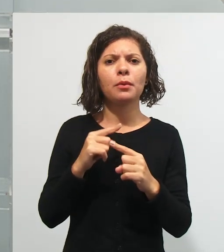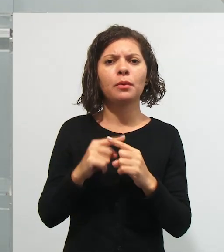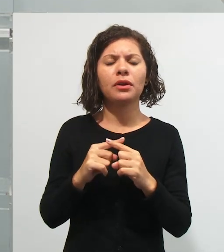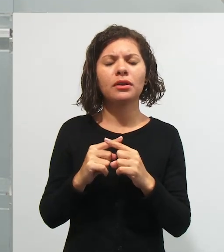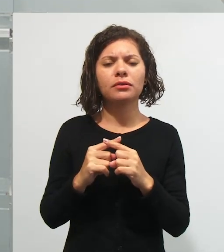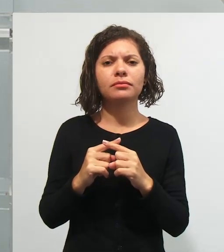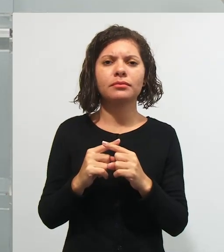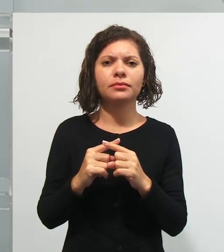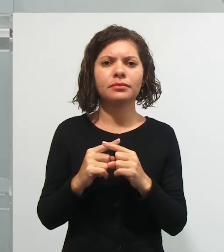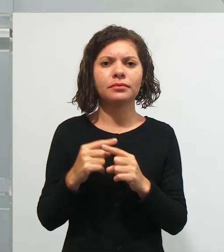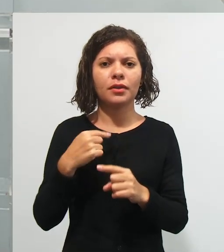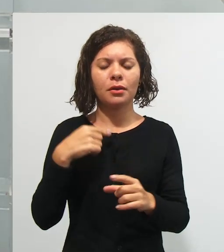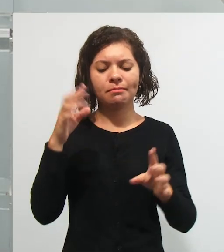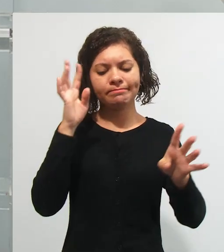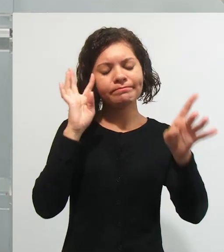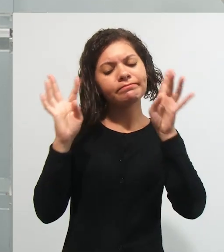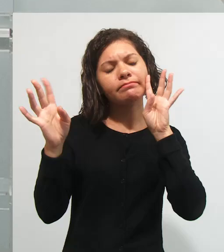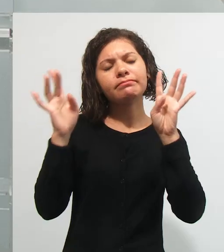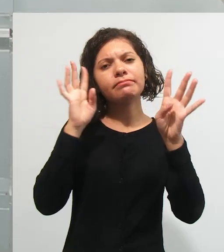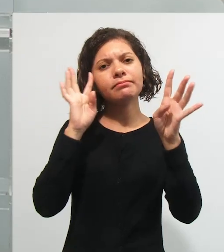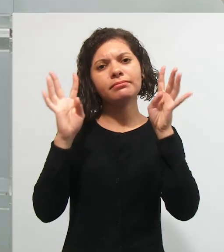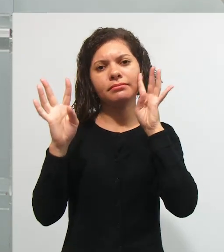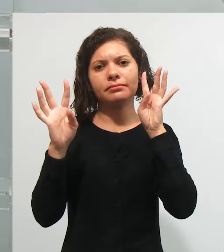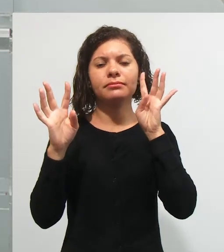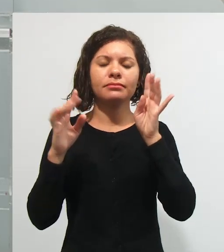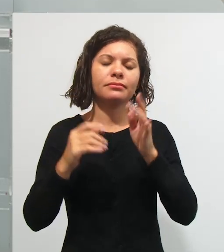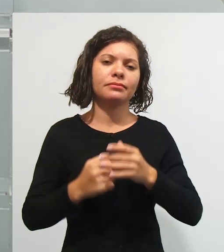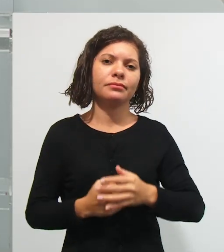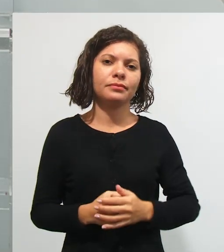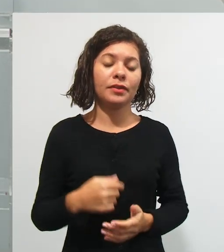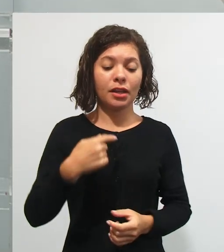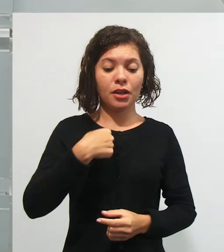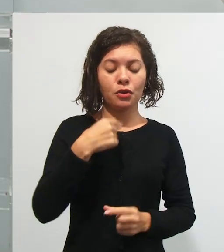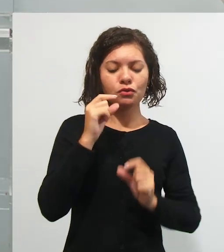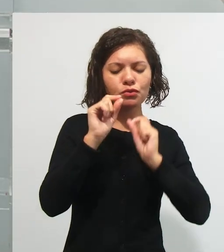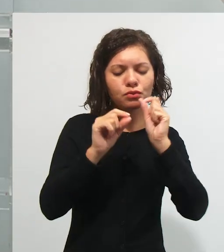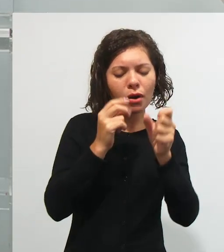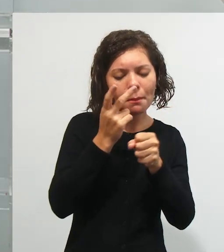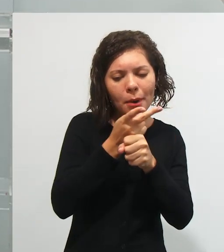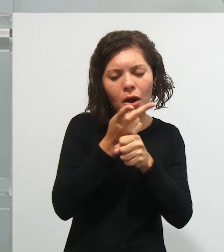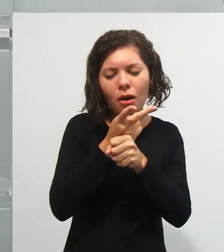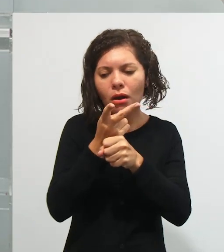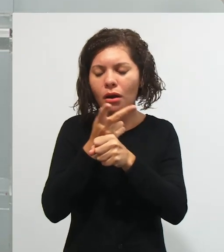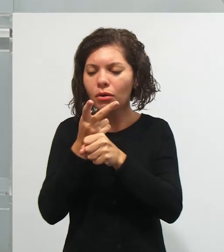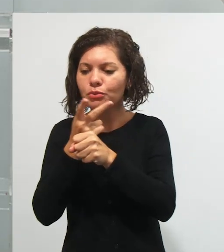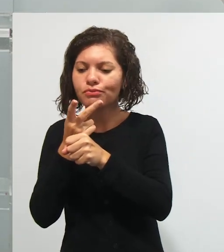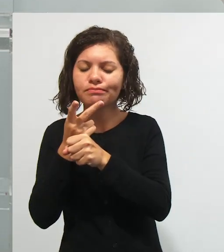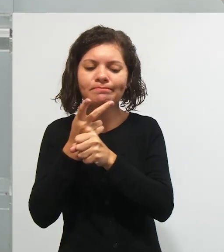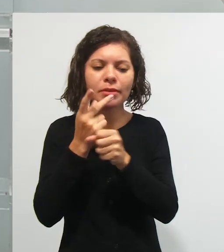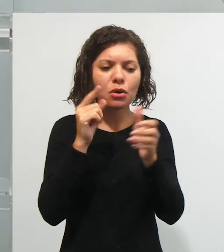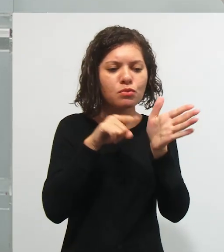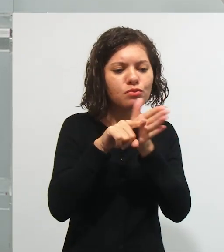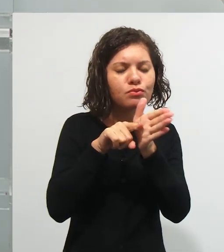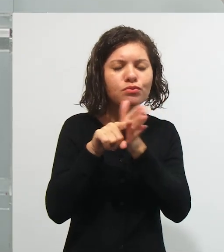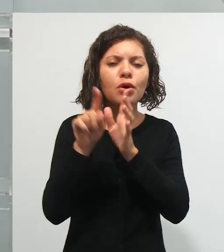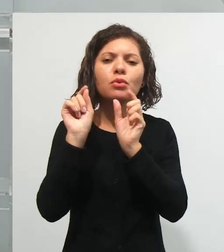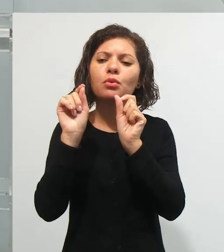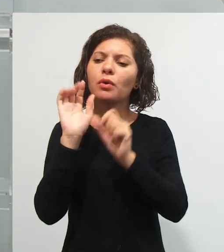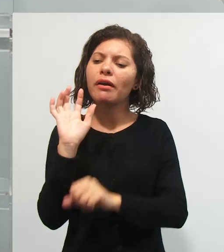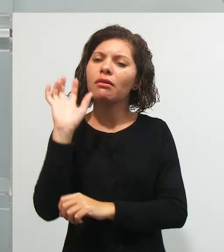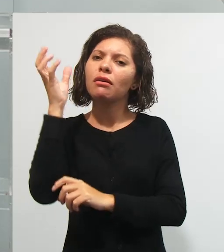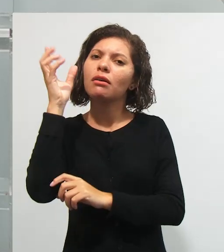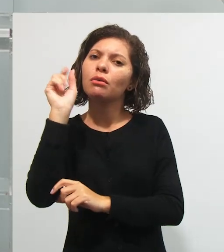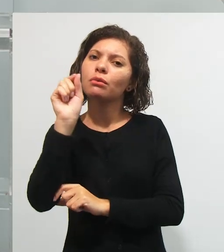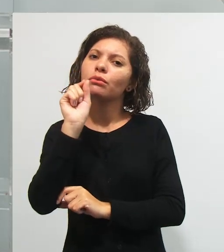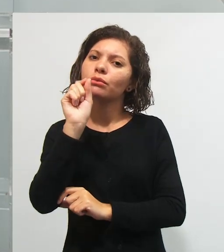escrita com esses alunos do 4º ano? Bom, então eu vou investigar o que está acontecendo. E aí eu